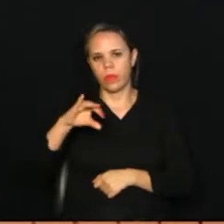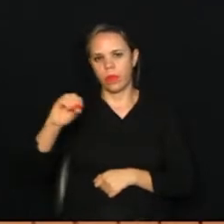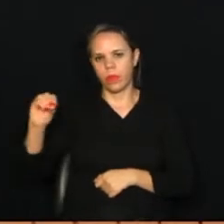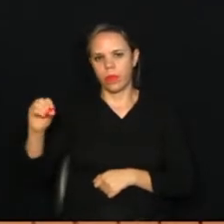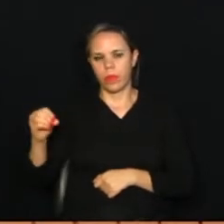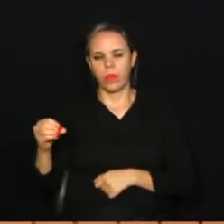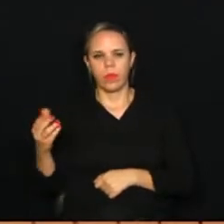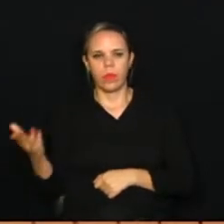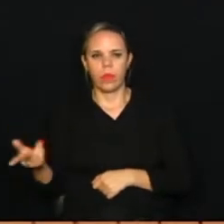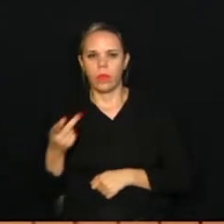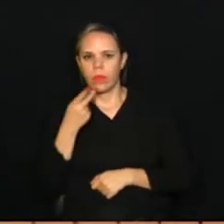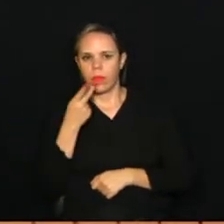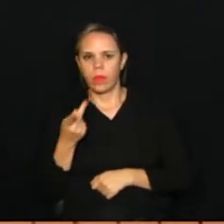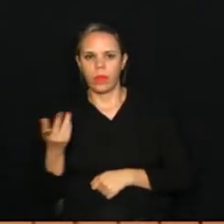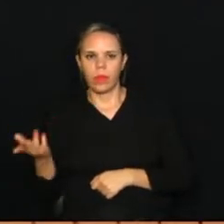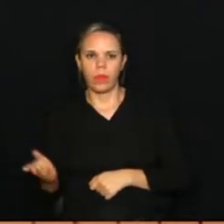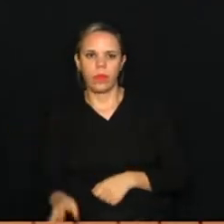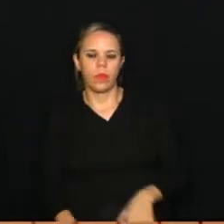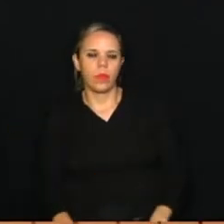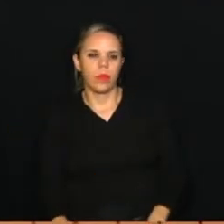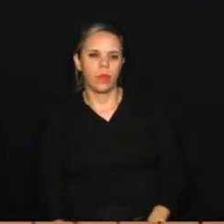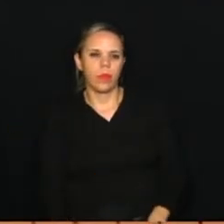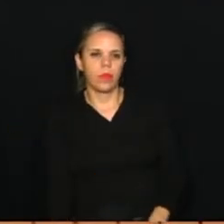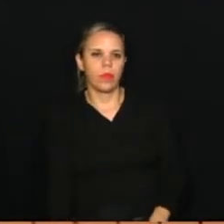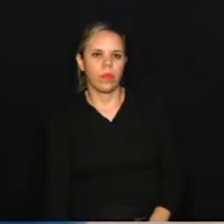Fernando Corrêa Ricardo.